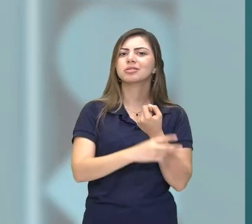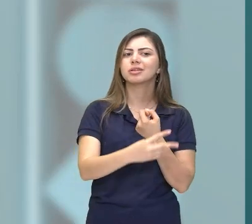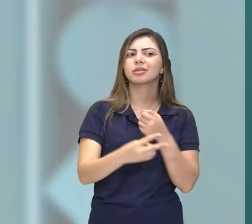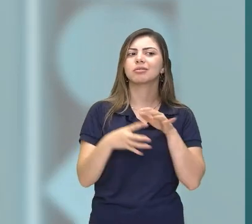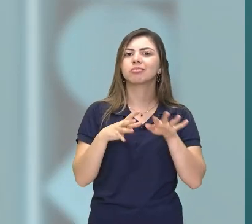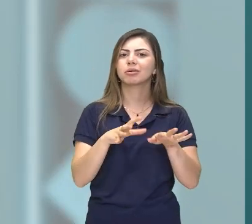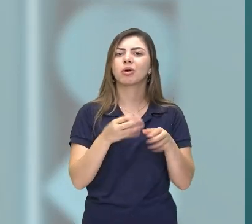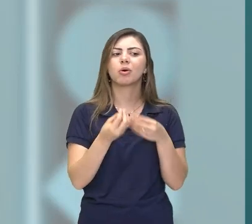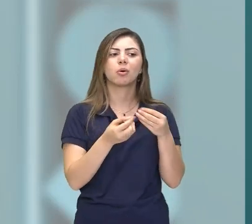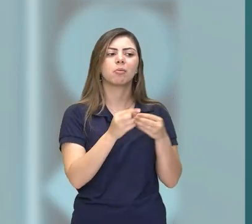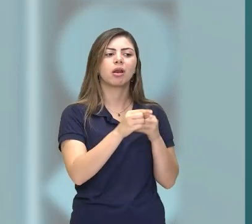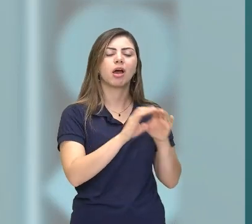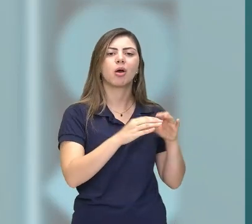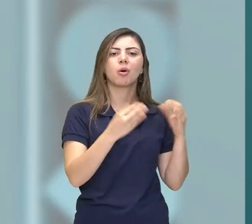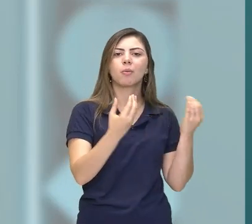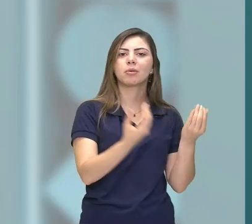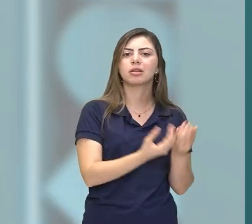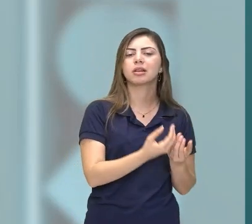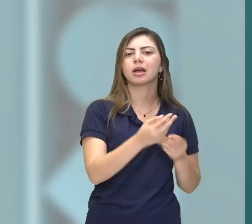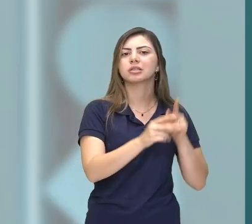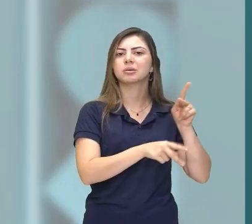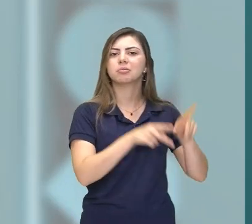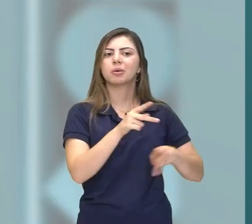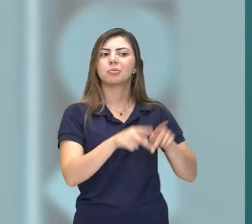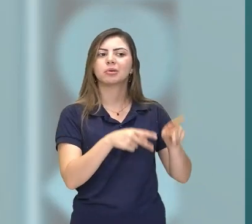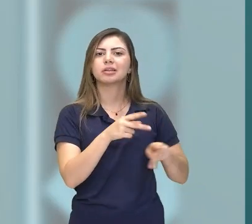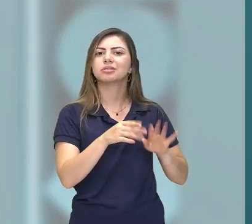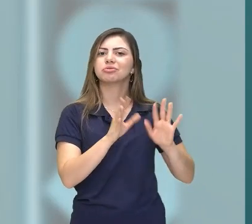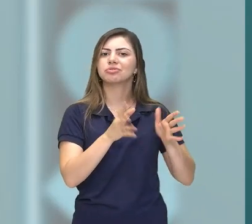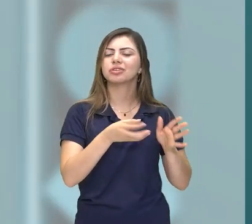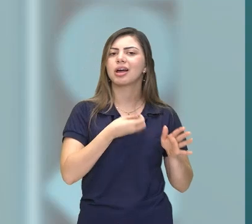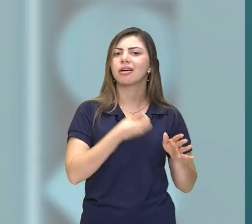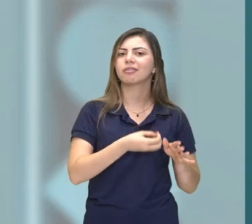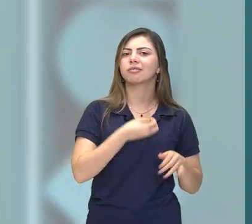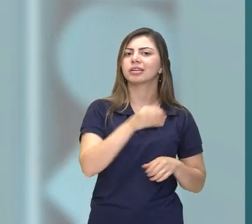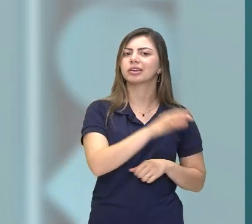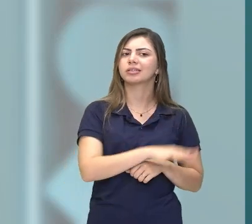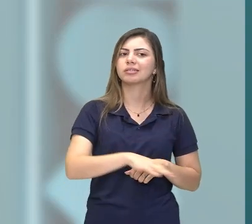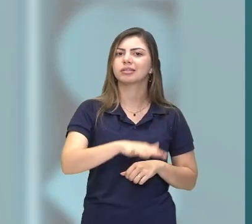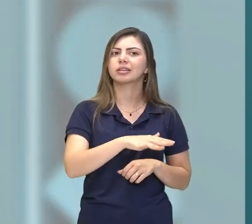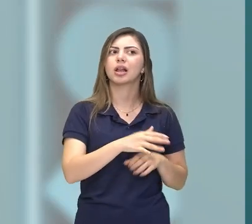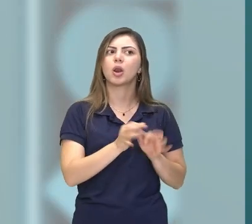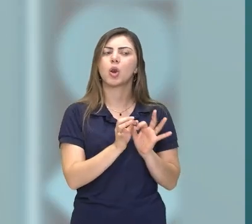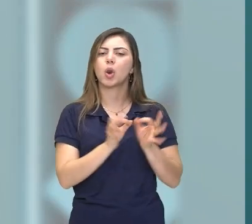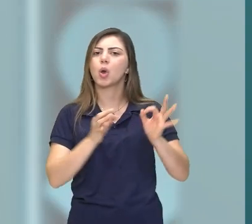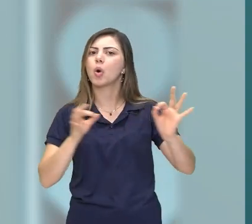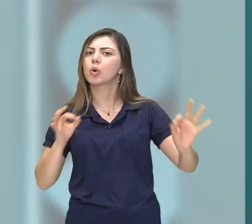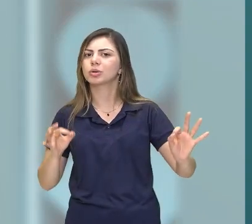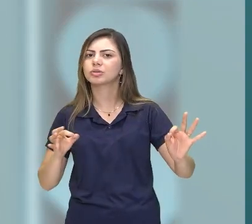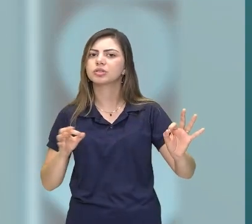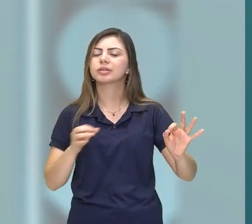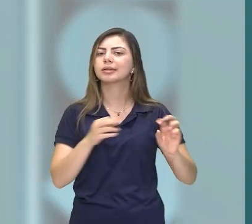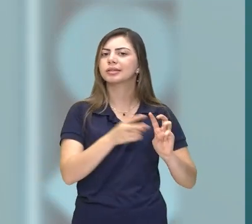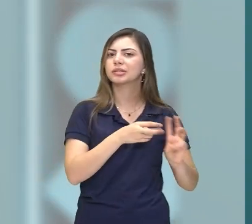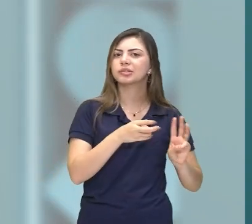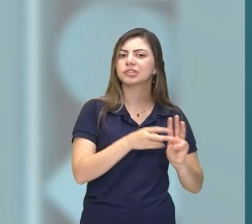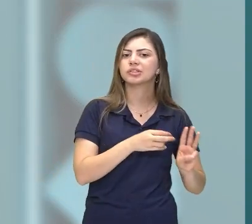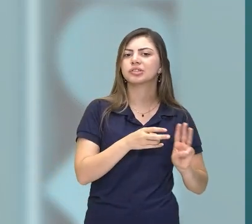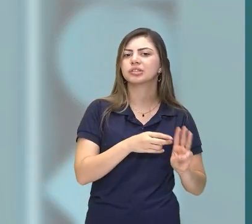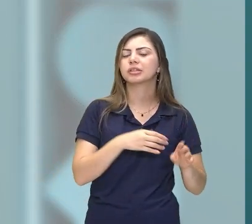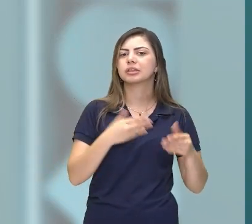essas comunidades locais, nativas, que vivem isoladas geralmente, que não